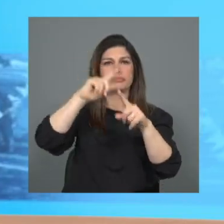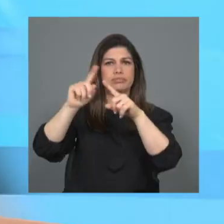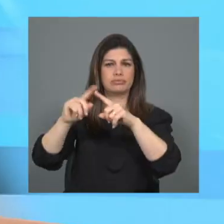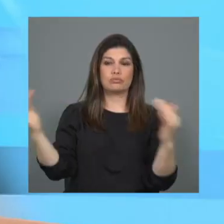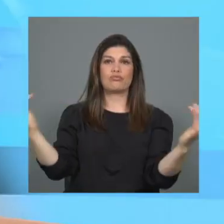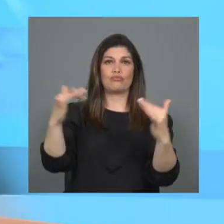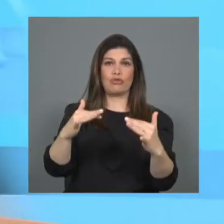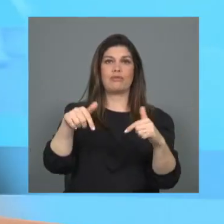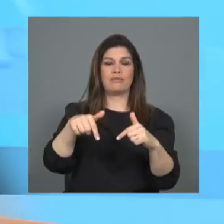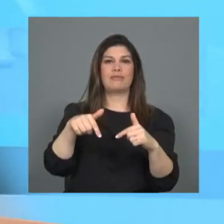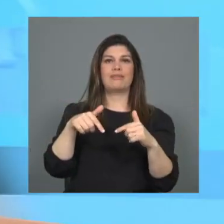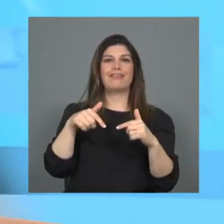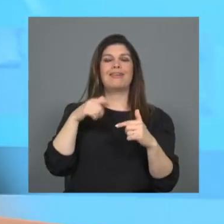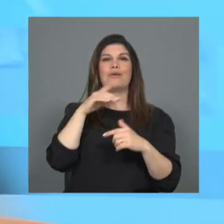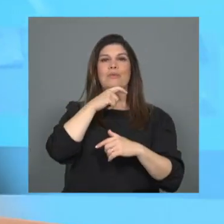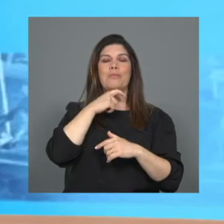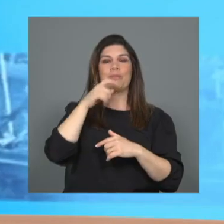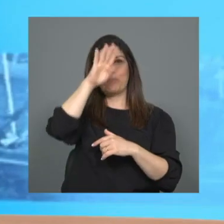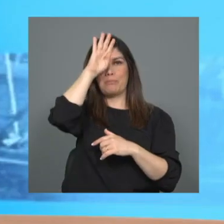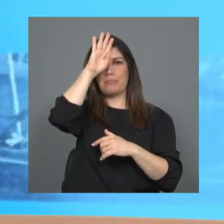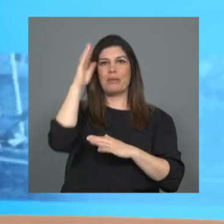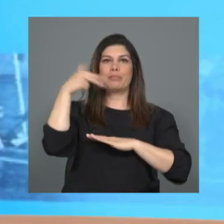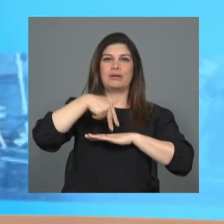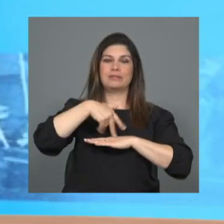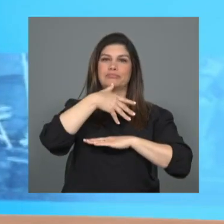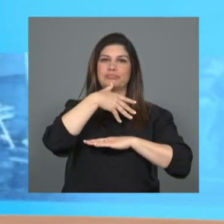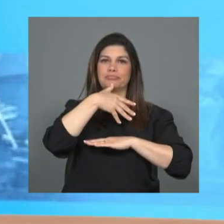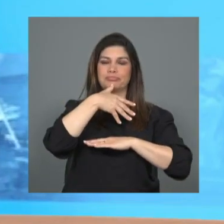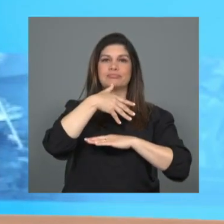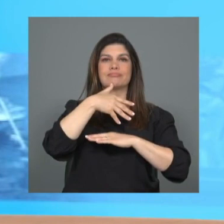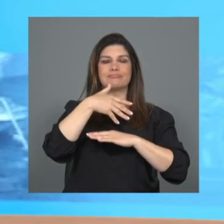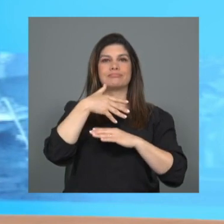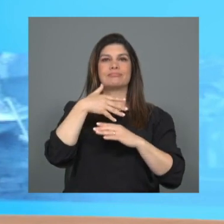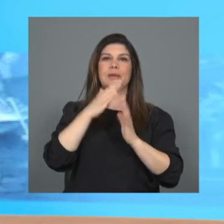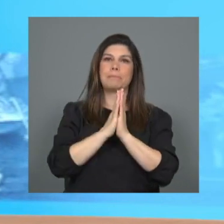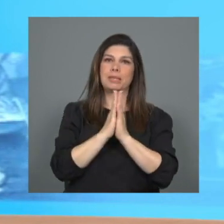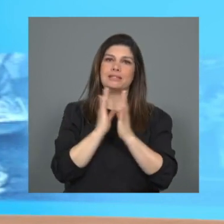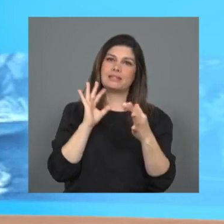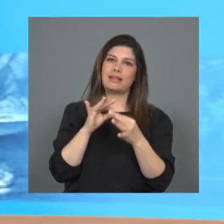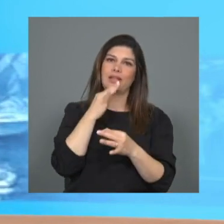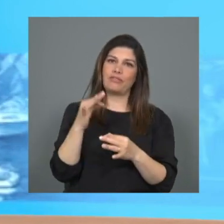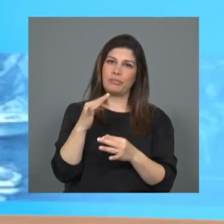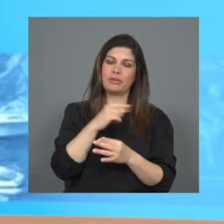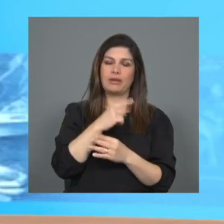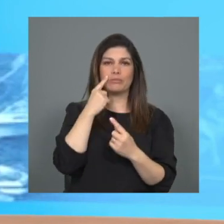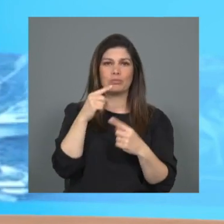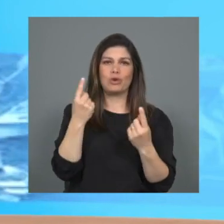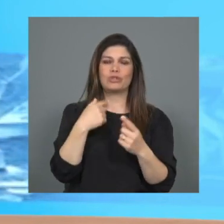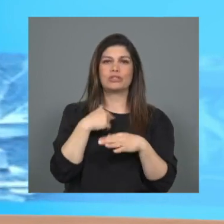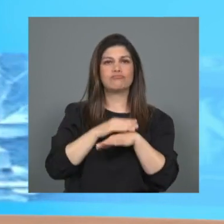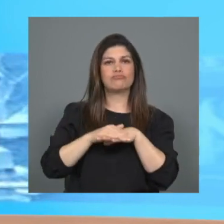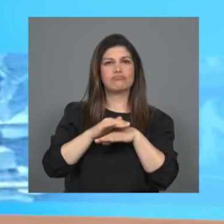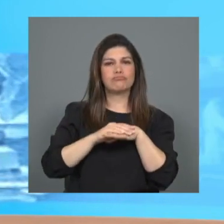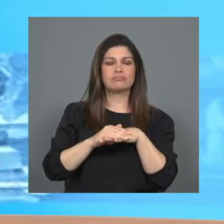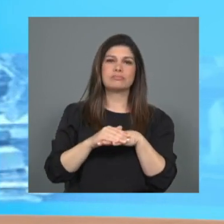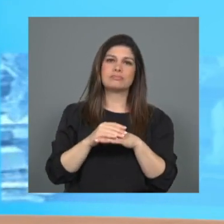e efetivamente mostrou que estava com as famílias. Mostrou um carinho muito grande pelas famílias e um cuidado muito grande em pedir que as